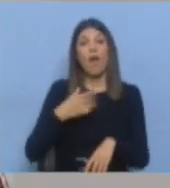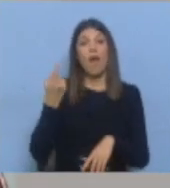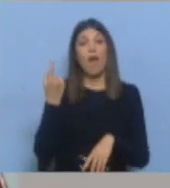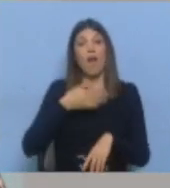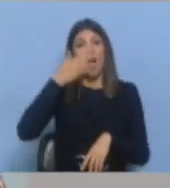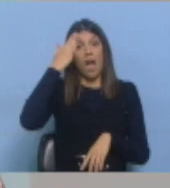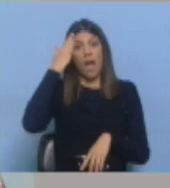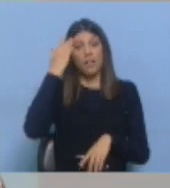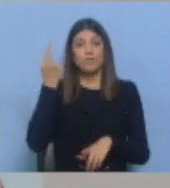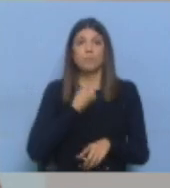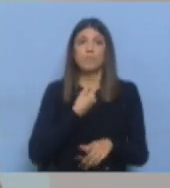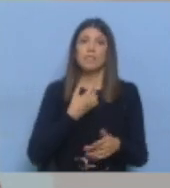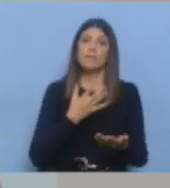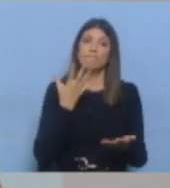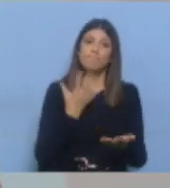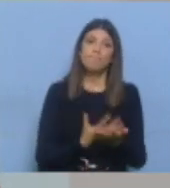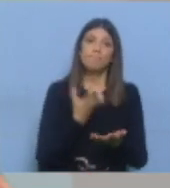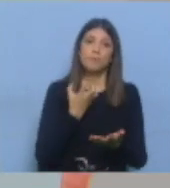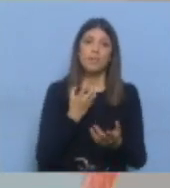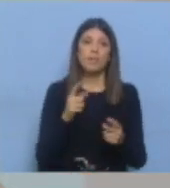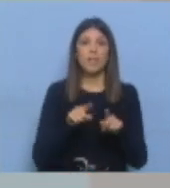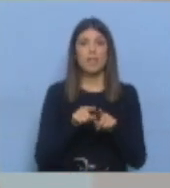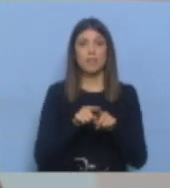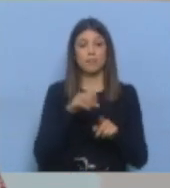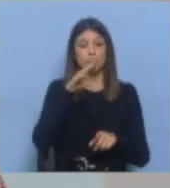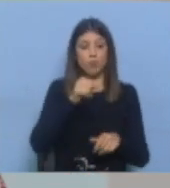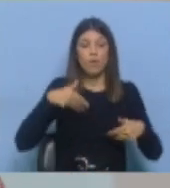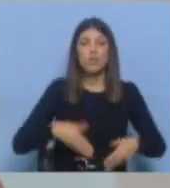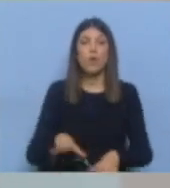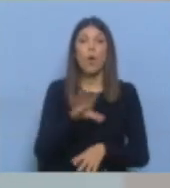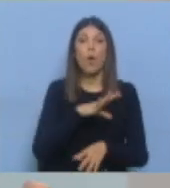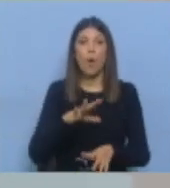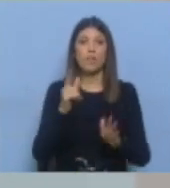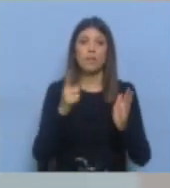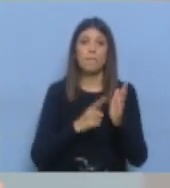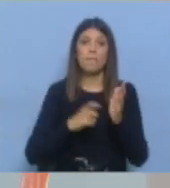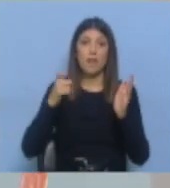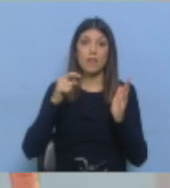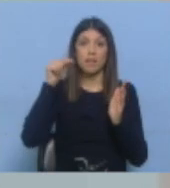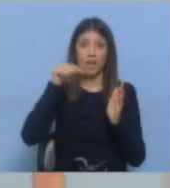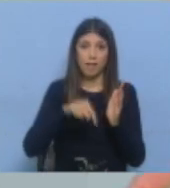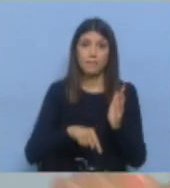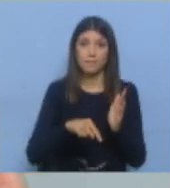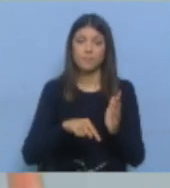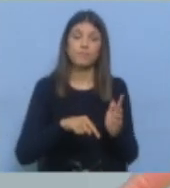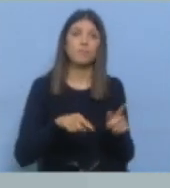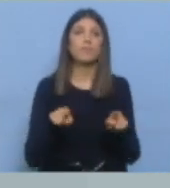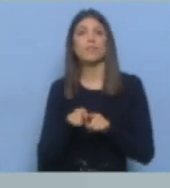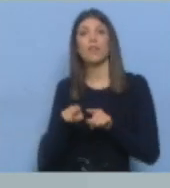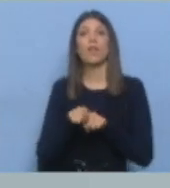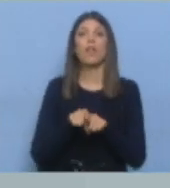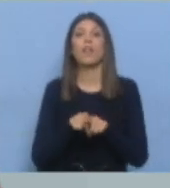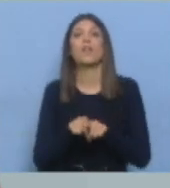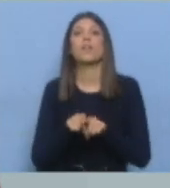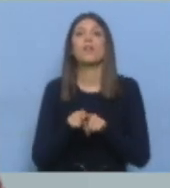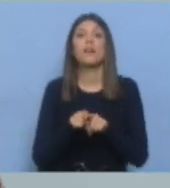Papa ser latino-americano, portanto, ter vindo de fora, não é? Ele tem estas máximas, que eu diria certezas, que partem da experiência,